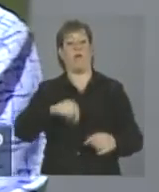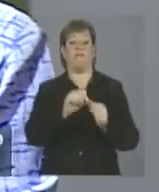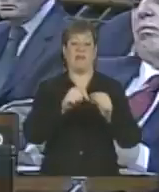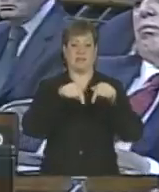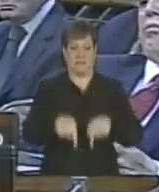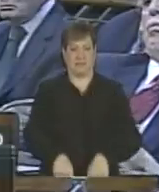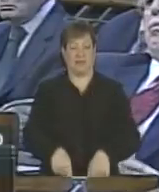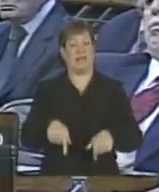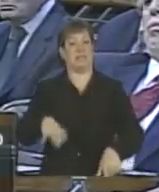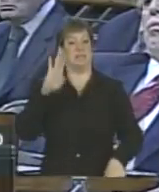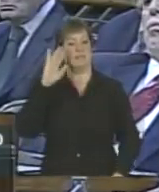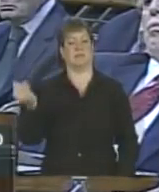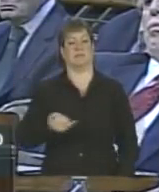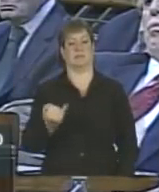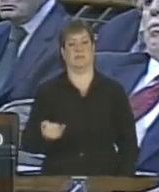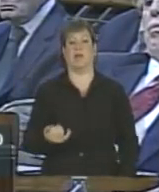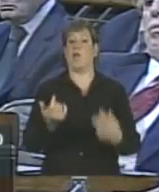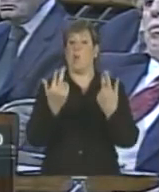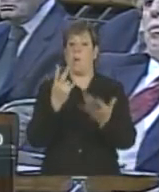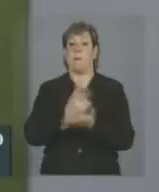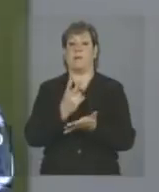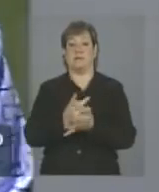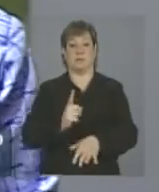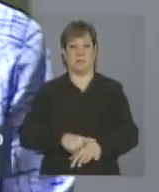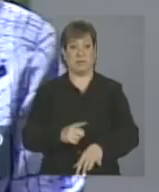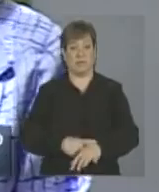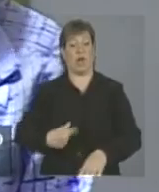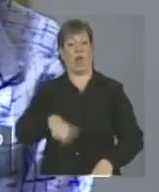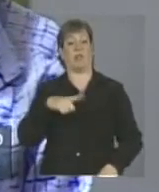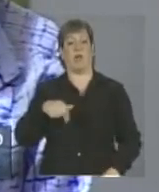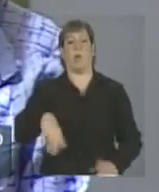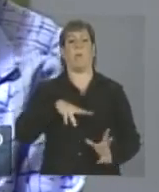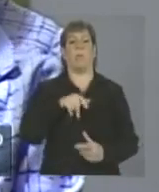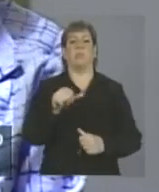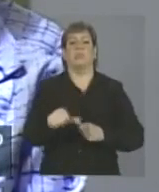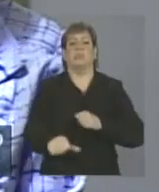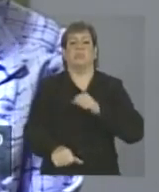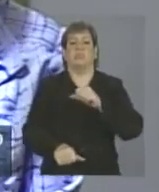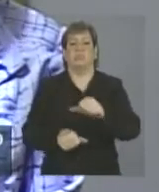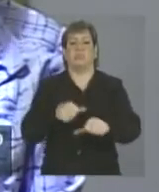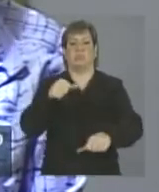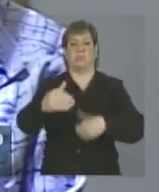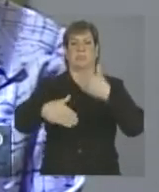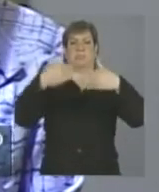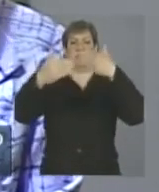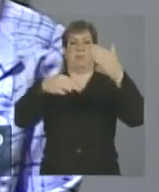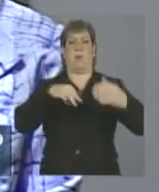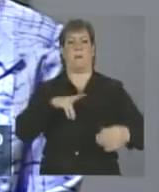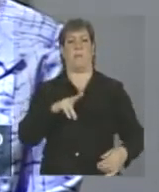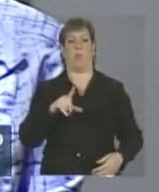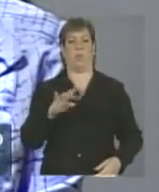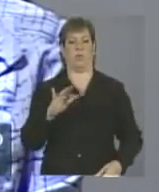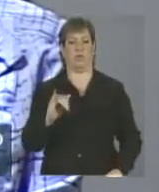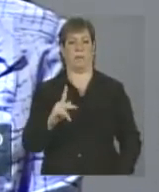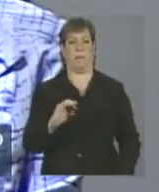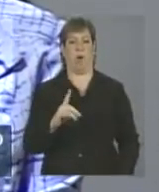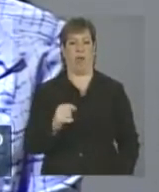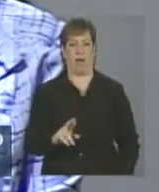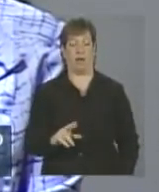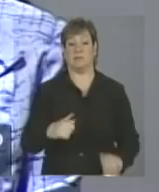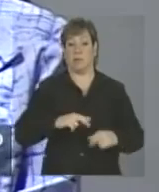crucial. Ao mesmo tempo, vivemos num mundo em transformação. Um mundo multipolar, um mundo que